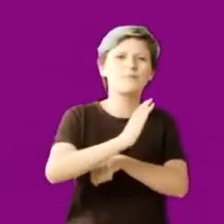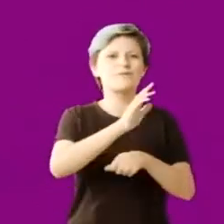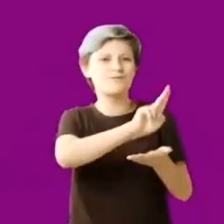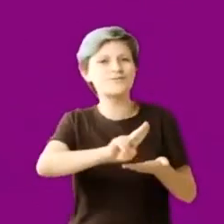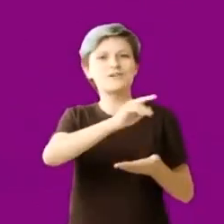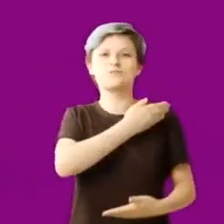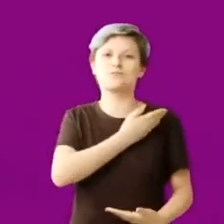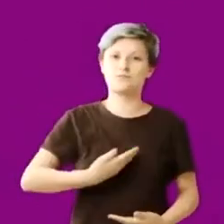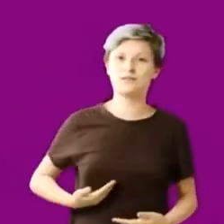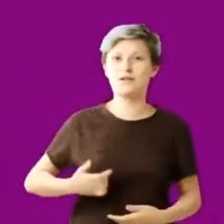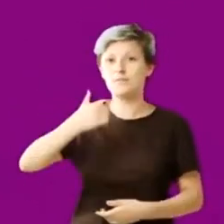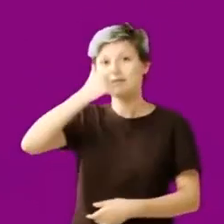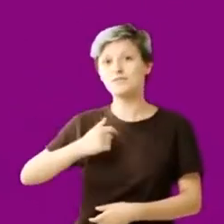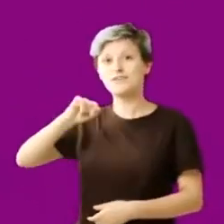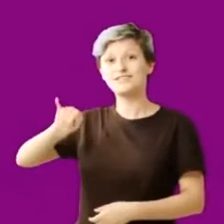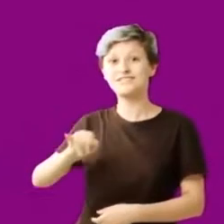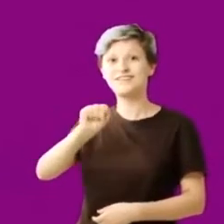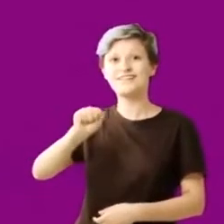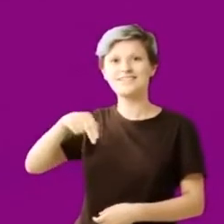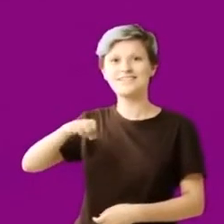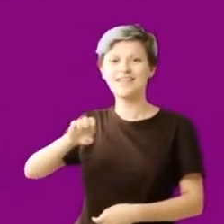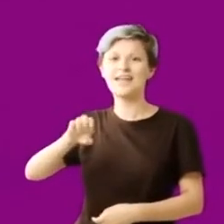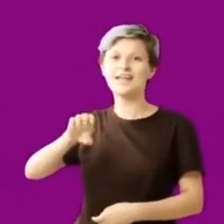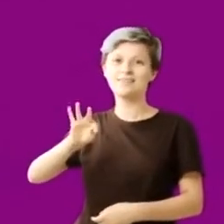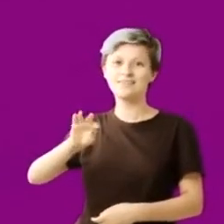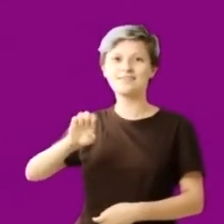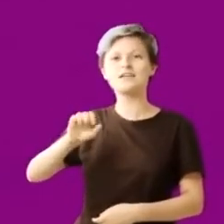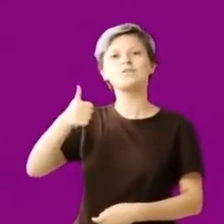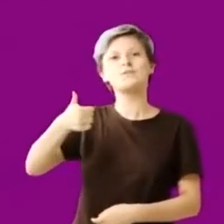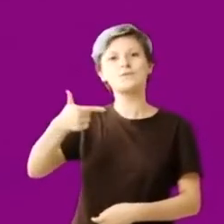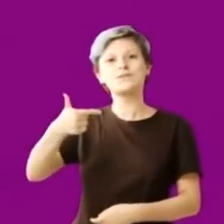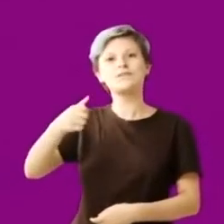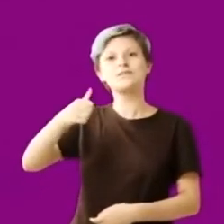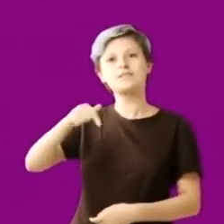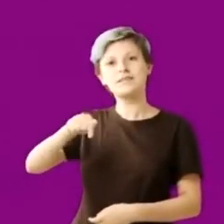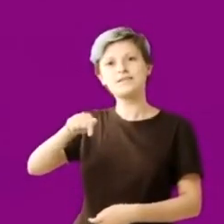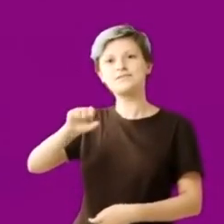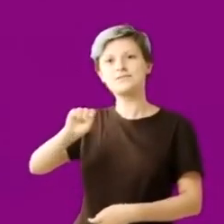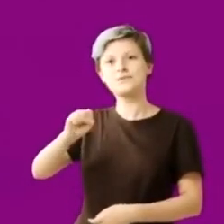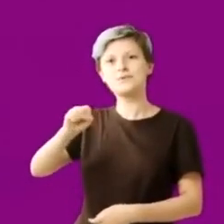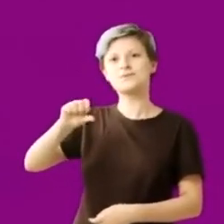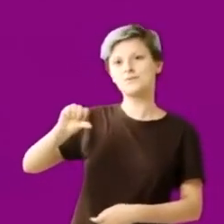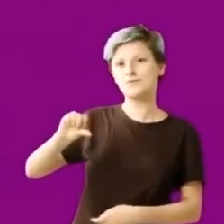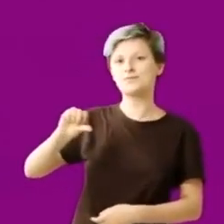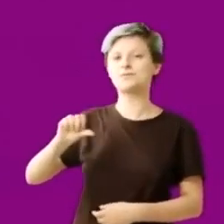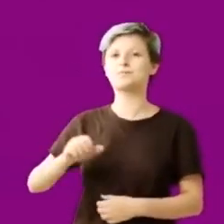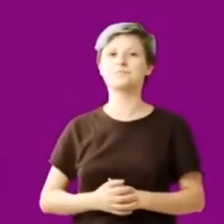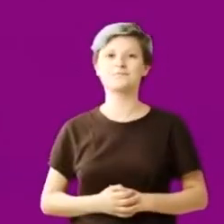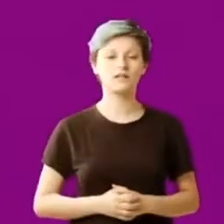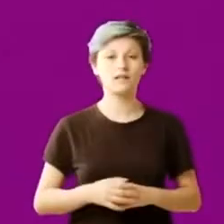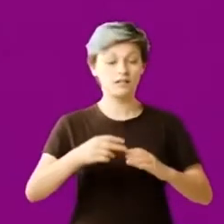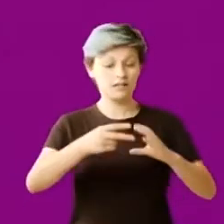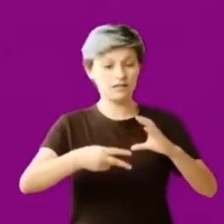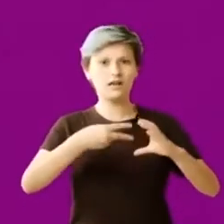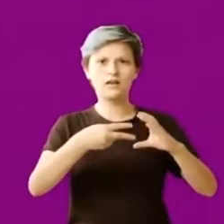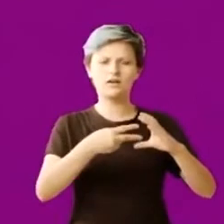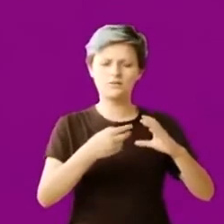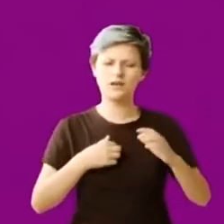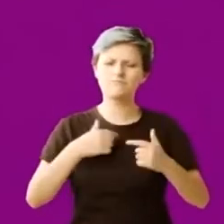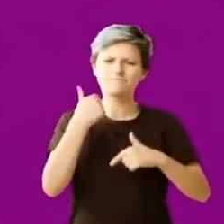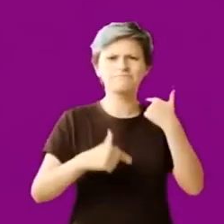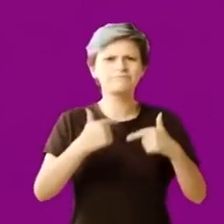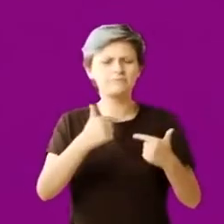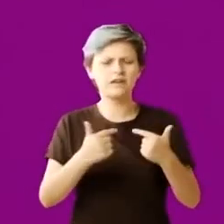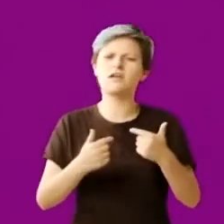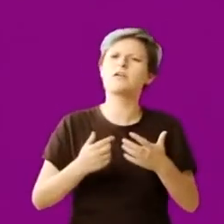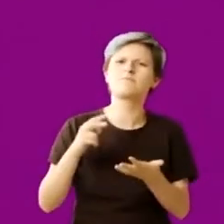pré-vestibular gratuito, que já aprovou milhares de estudantes nas universidades públicas. Sou Janete Teixeira, 12789. Na Câmara, pude